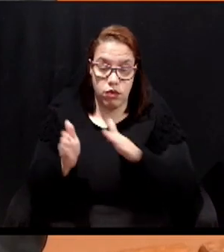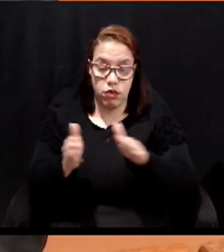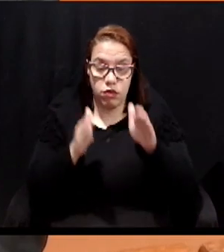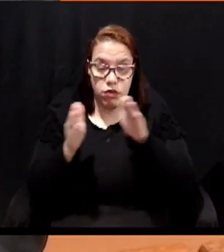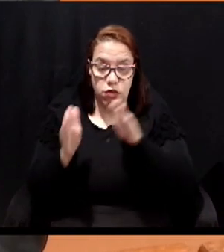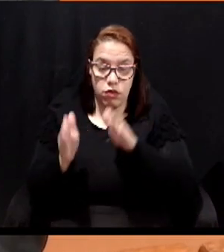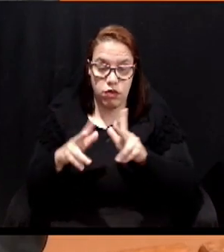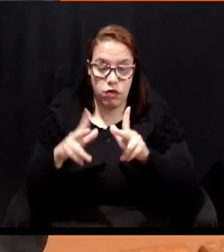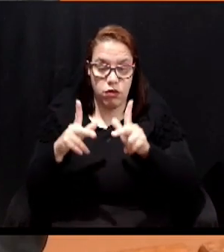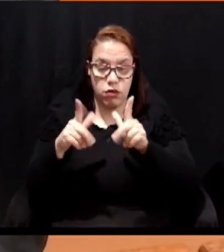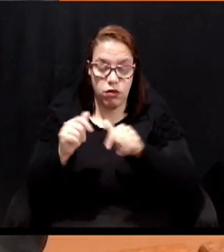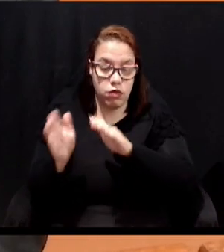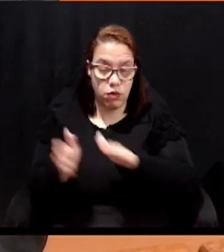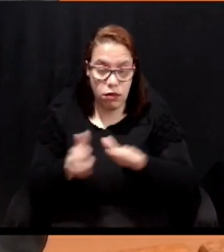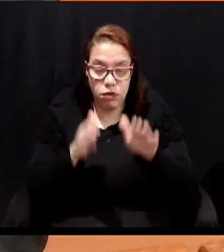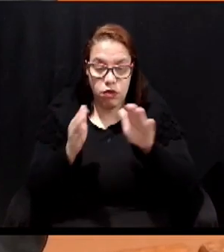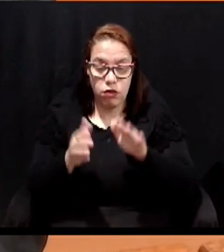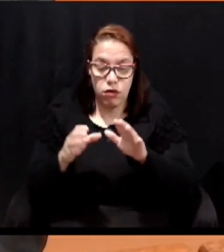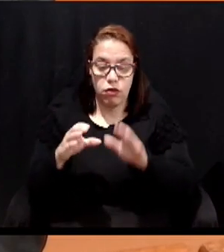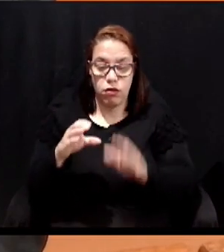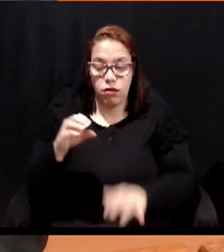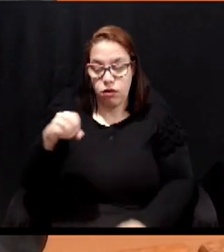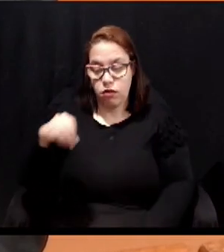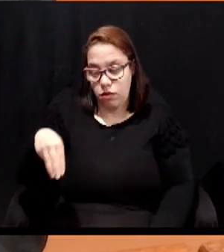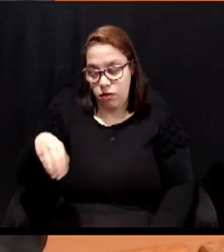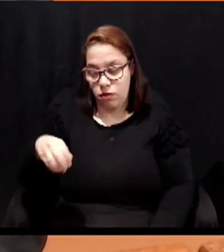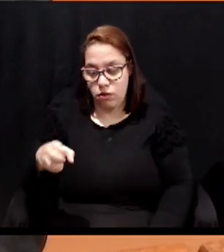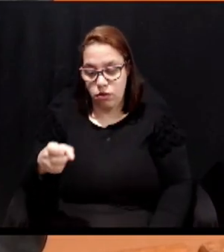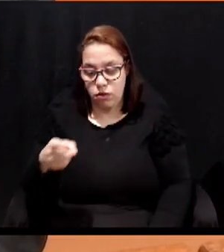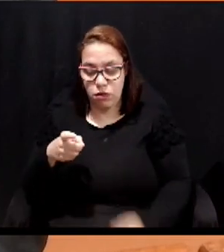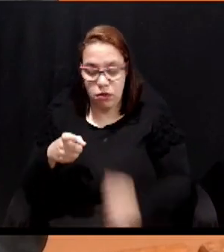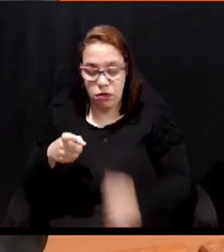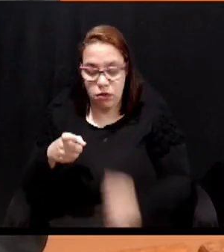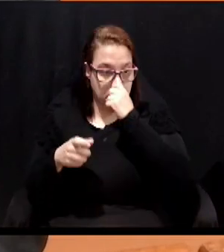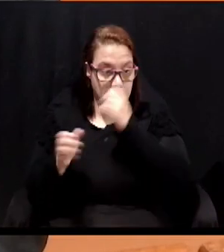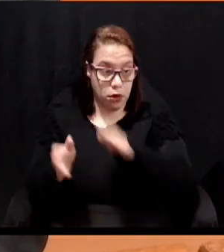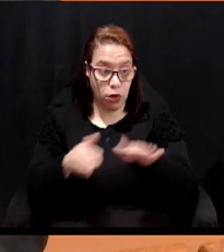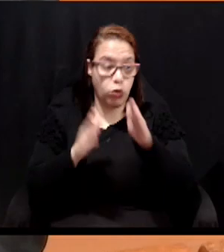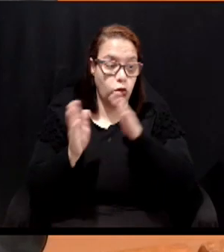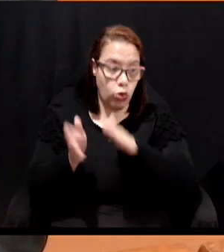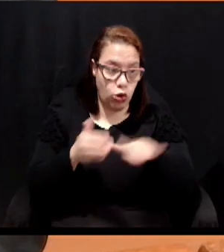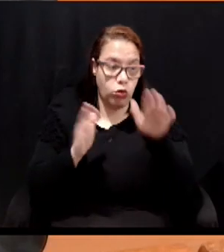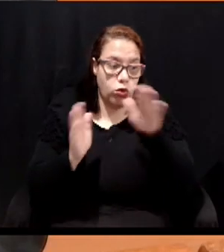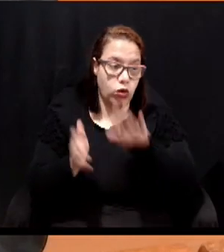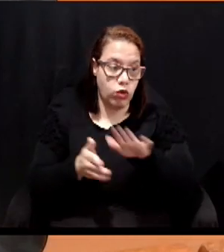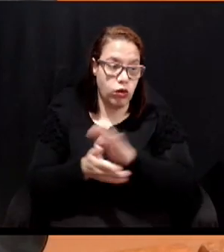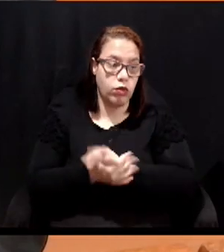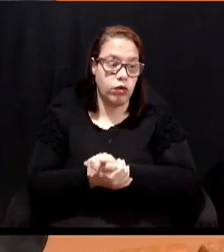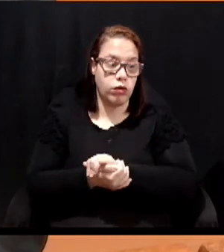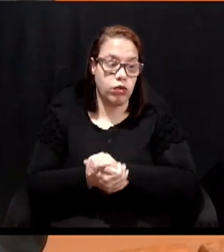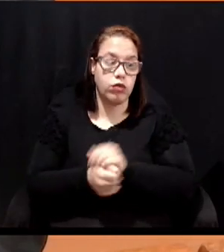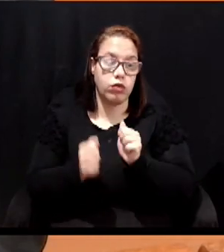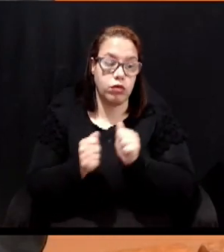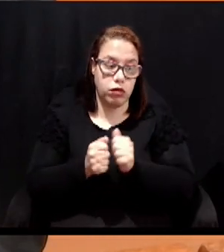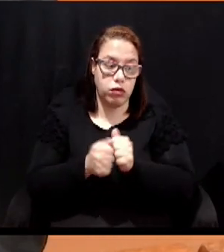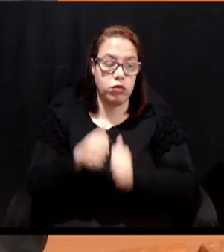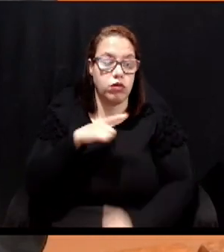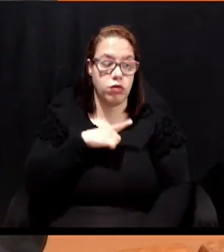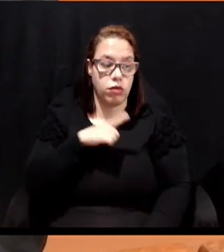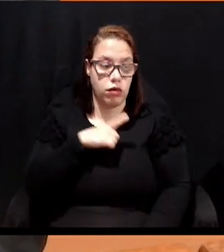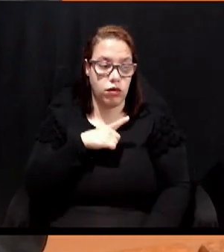cadeia produtiva do comércio exterior, produtiva, né? Produtiva. E com ela nós temos também a